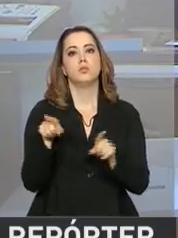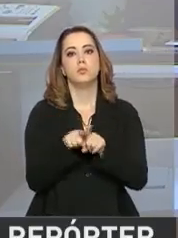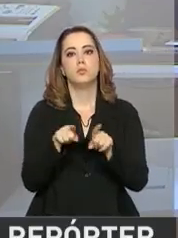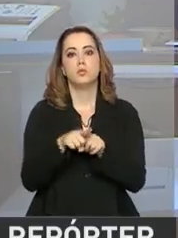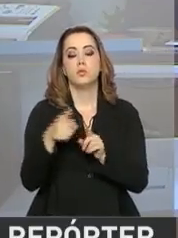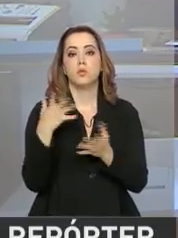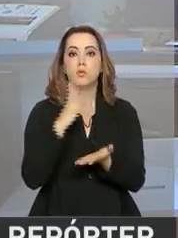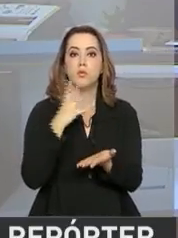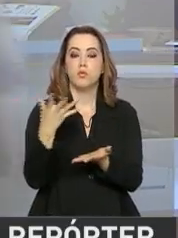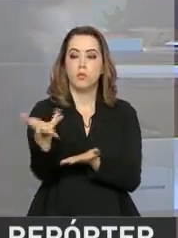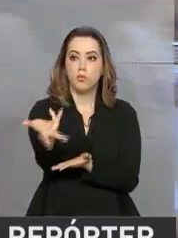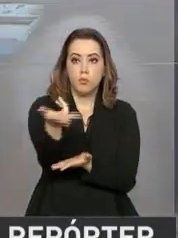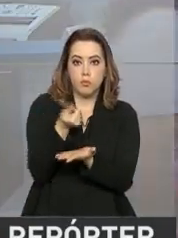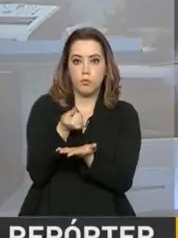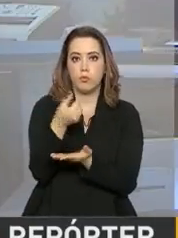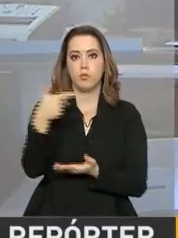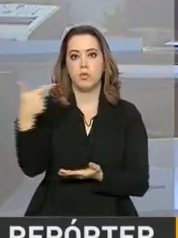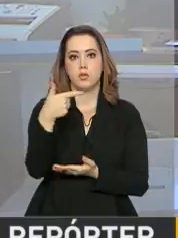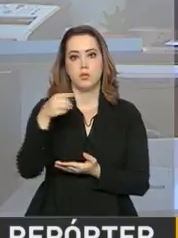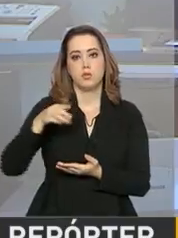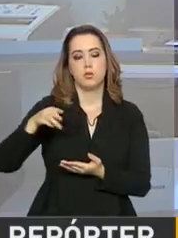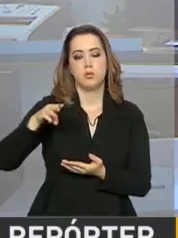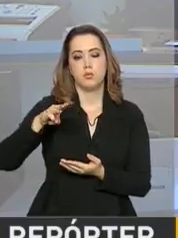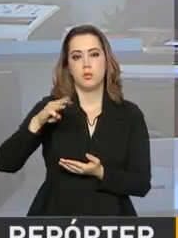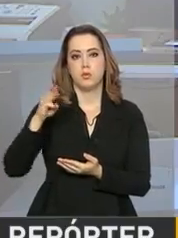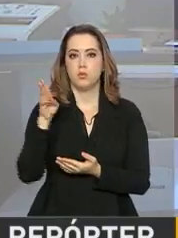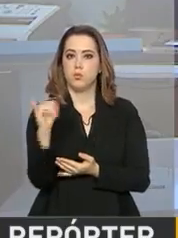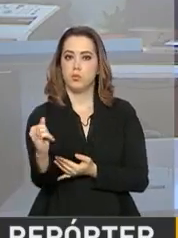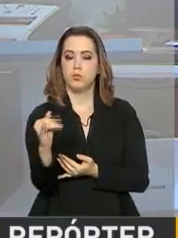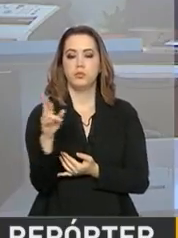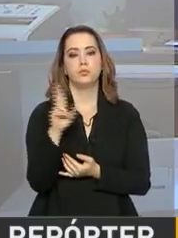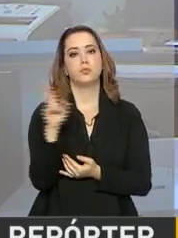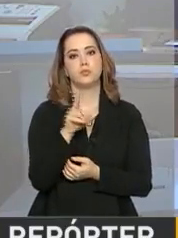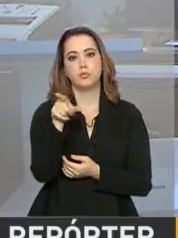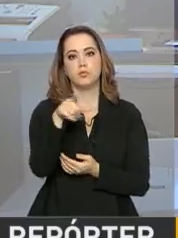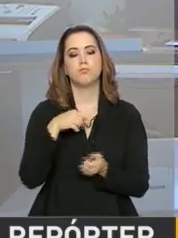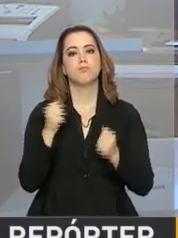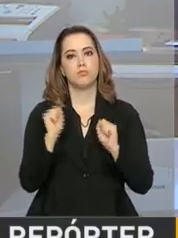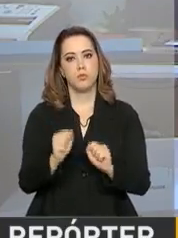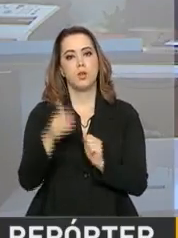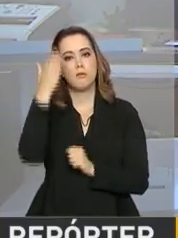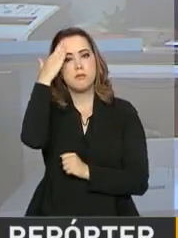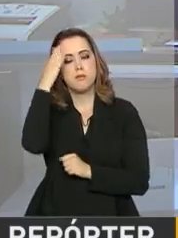2 bilhões Mea para saber os detalhes basta acessar